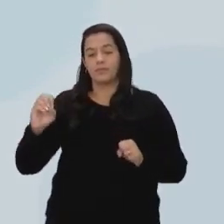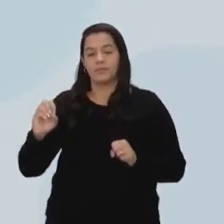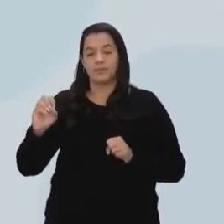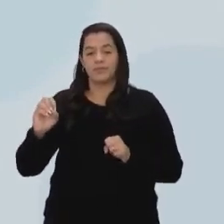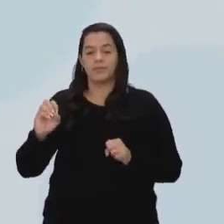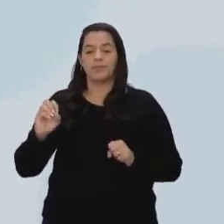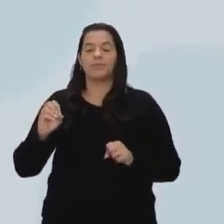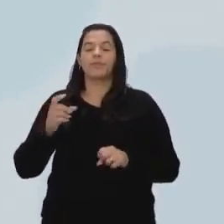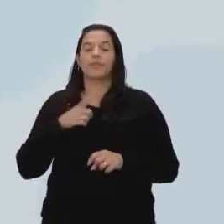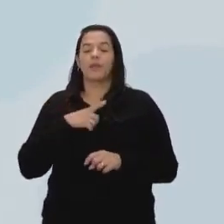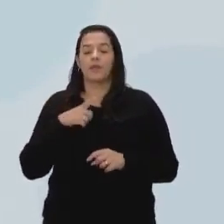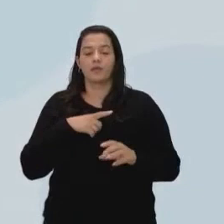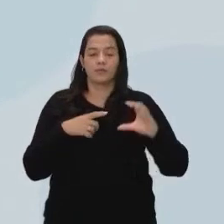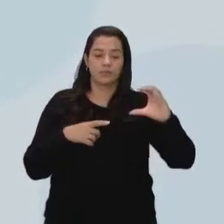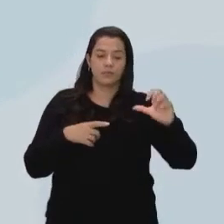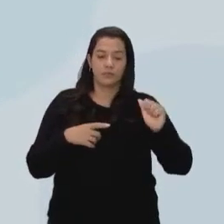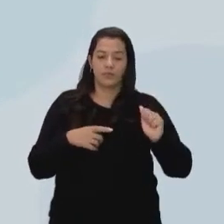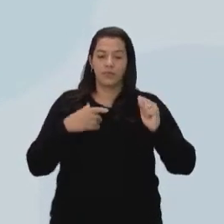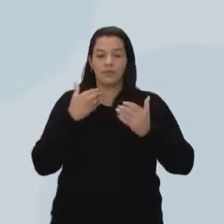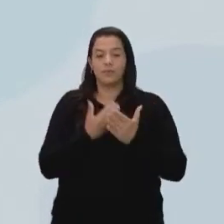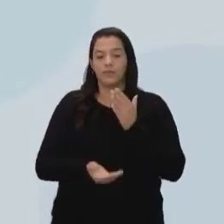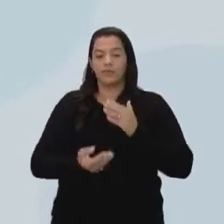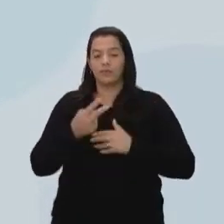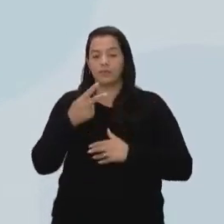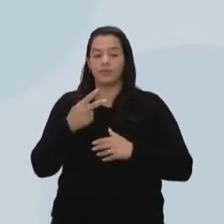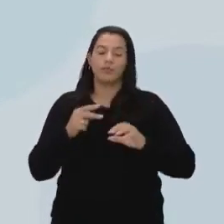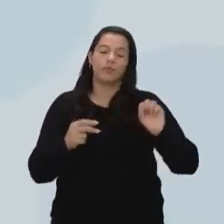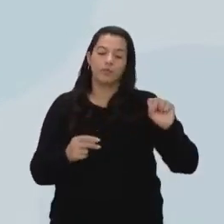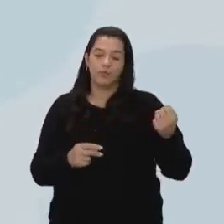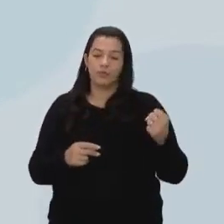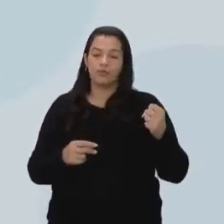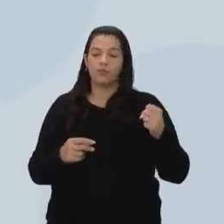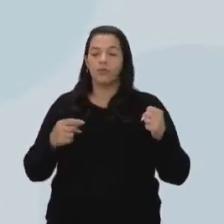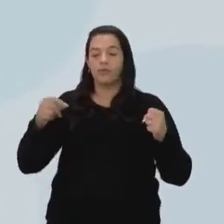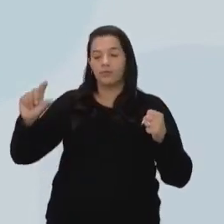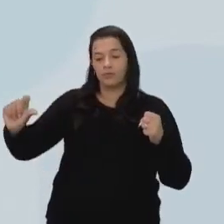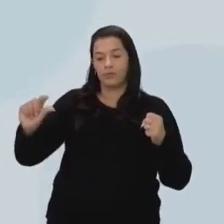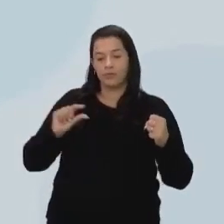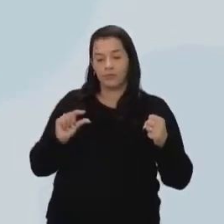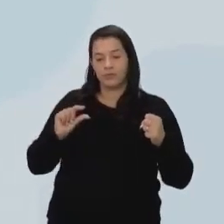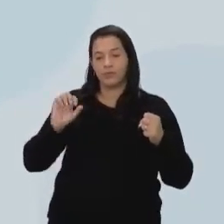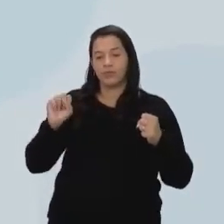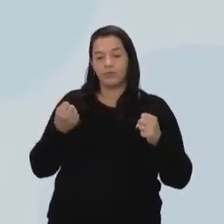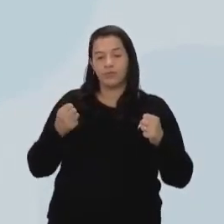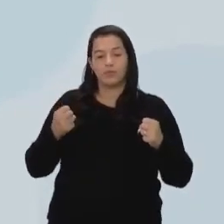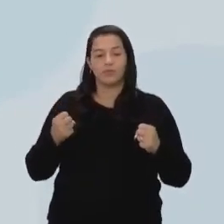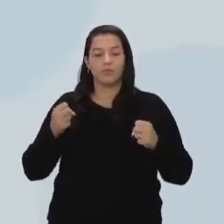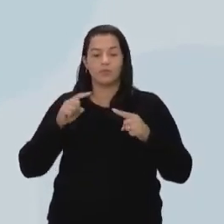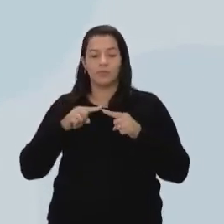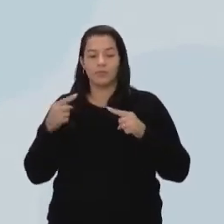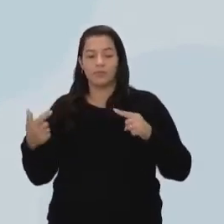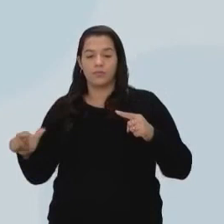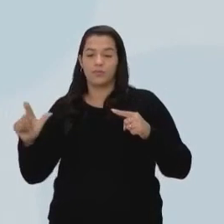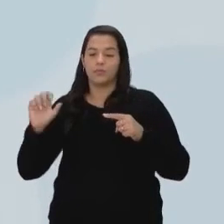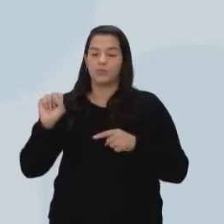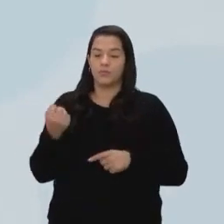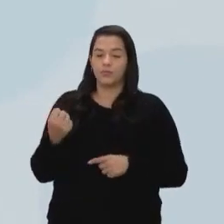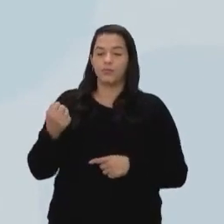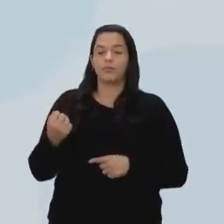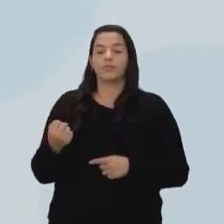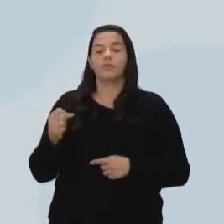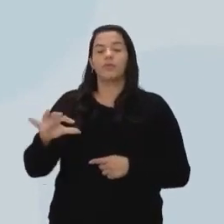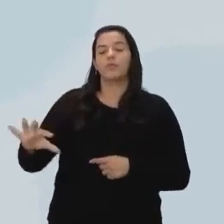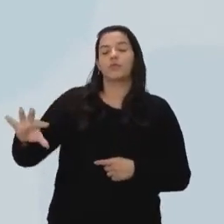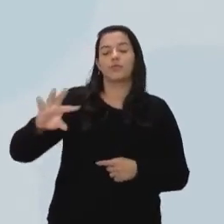cálcio perde os 2, fica com 8. Esse oxigênio recebe 1, fica com 8. Esse fica com 8. E aí,